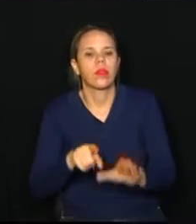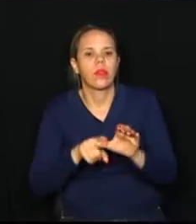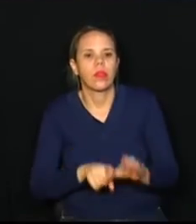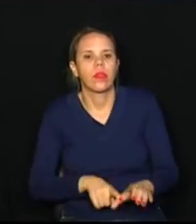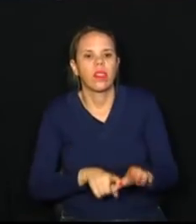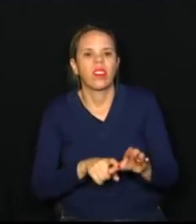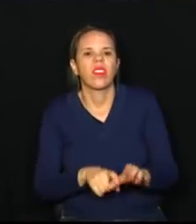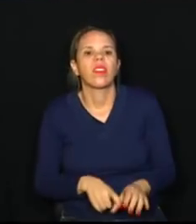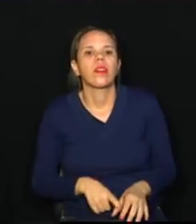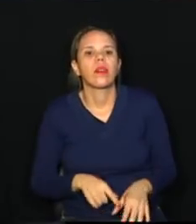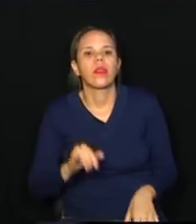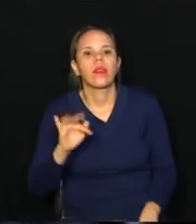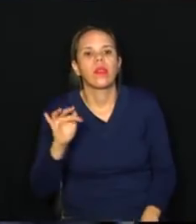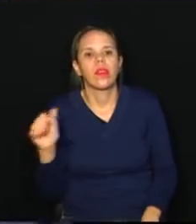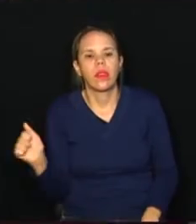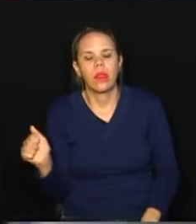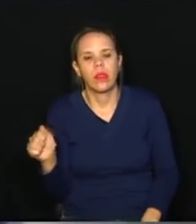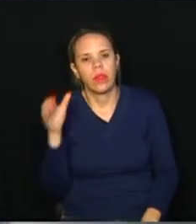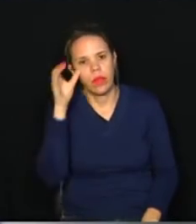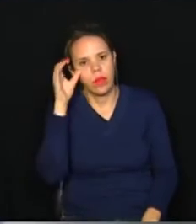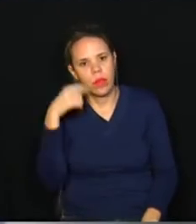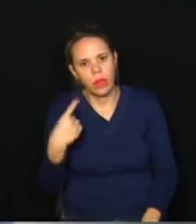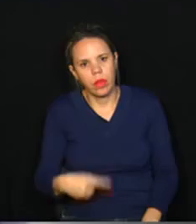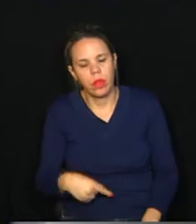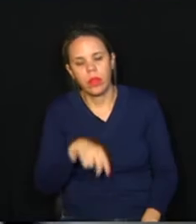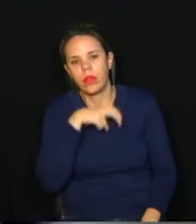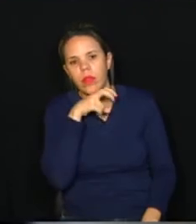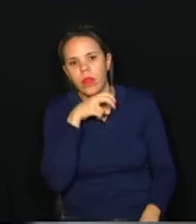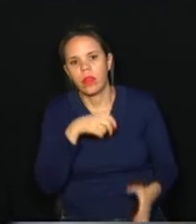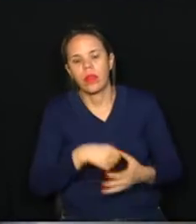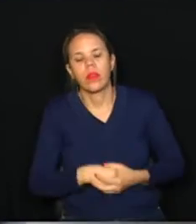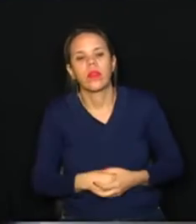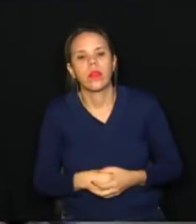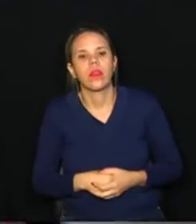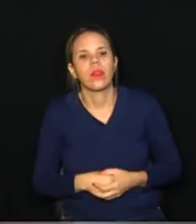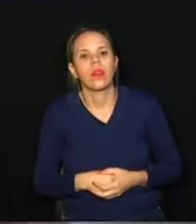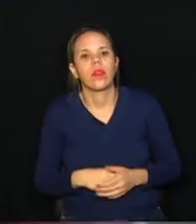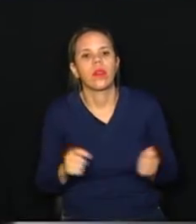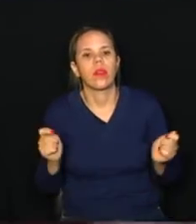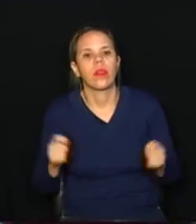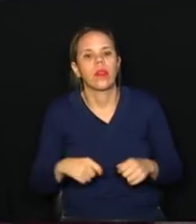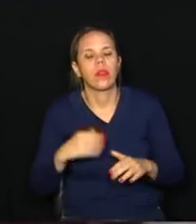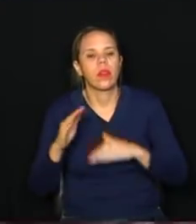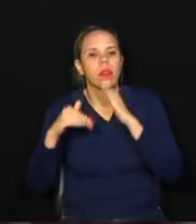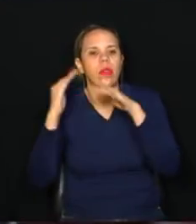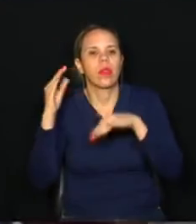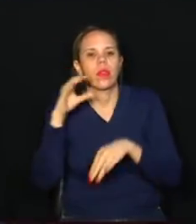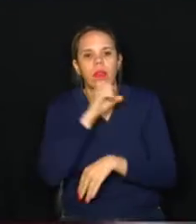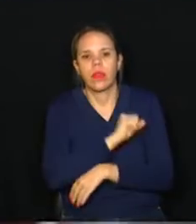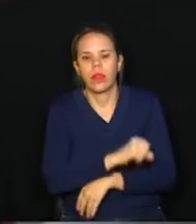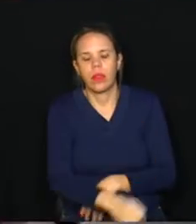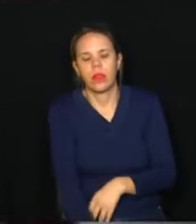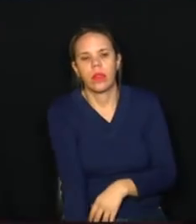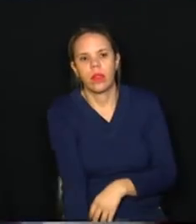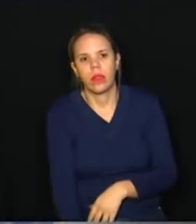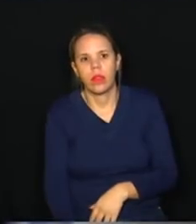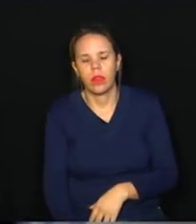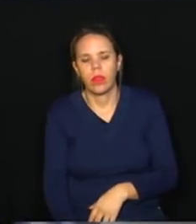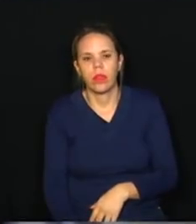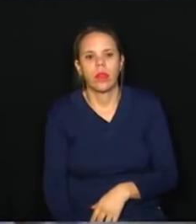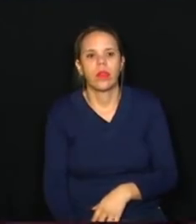do IFA lá que vem da China, o Butantan foi capaz de desenvolver rapidamente, de